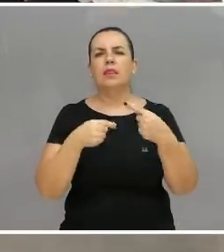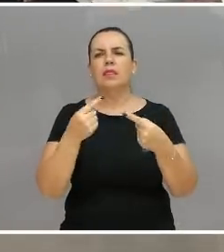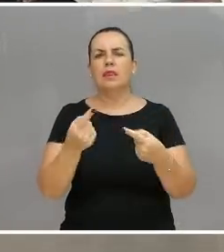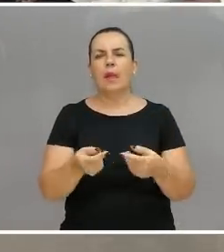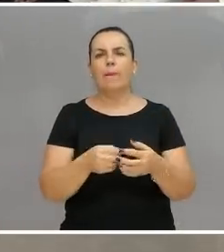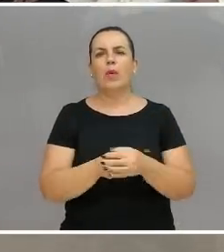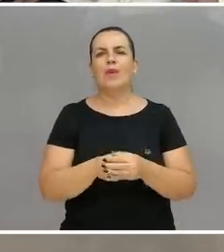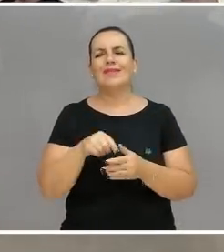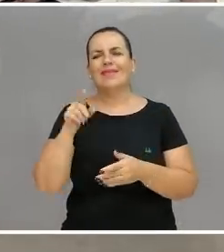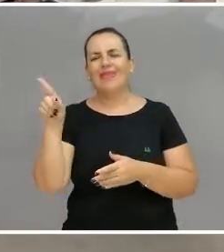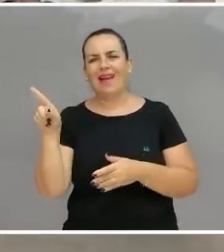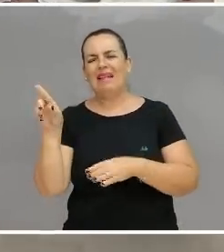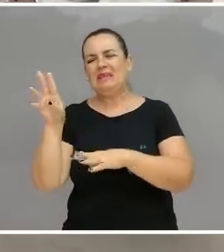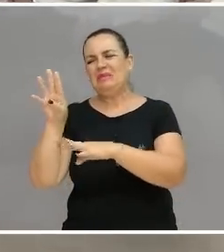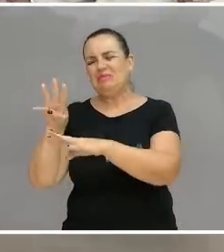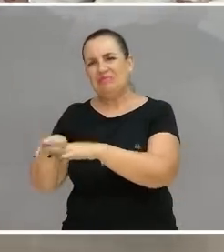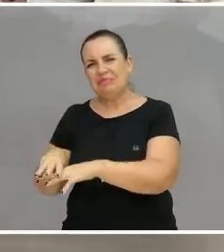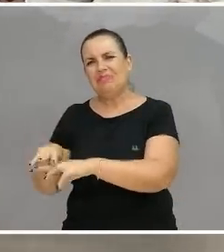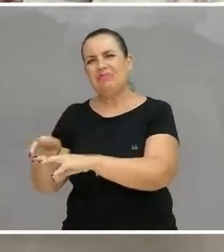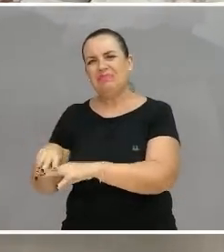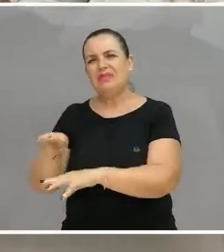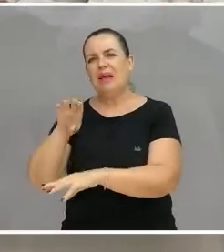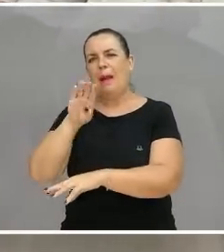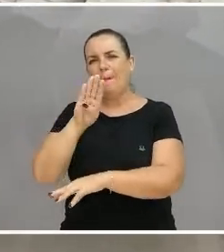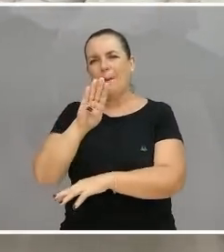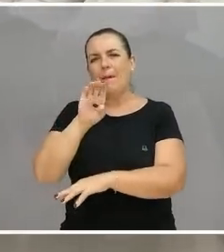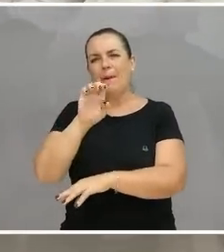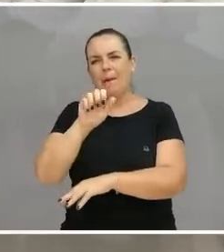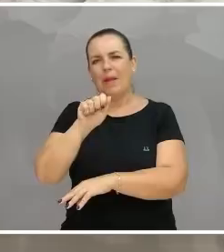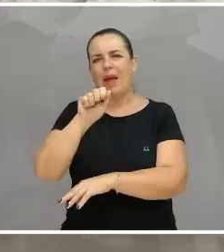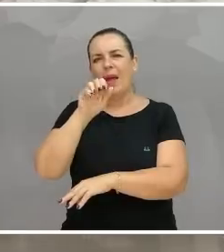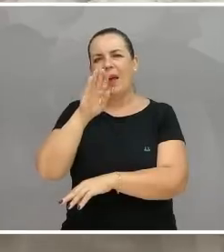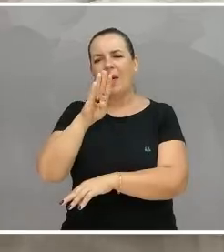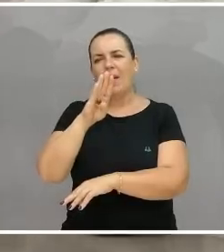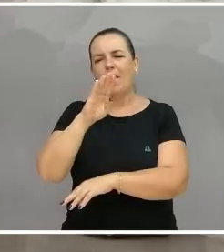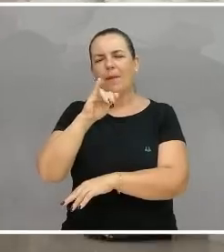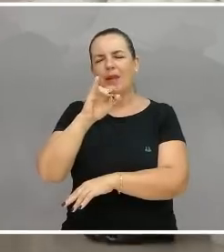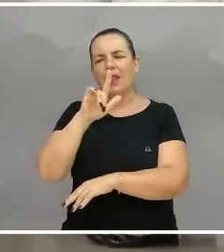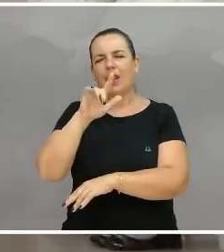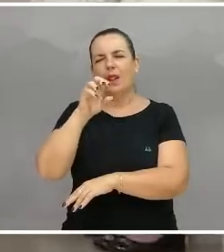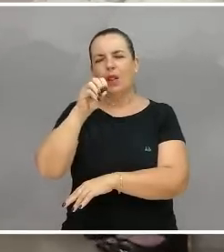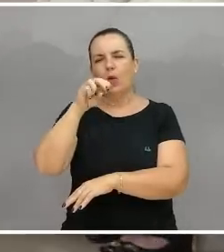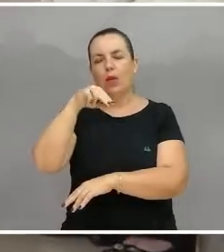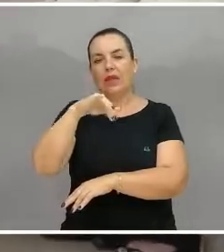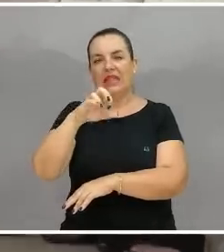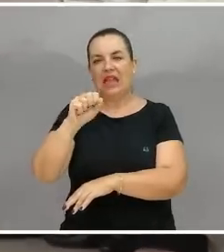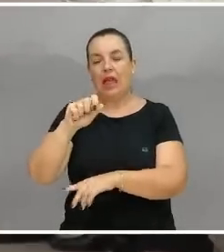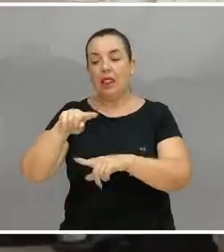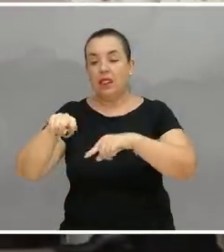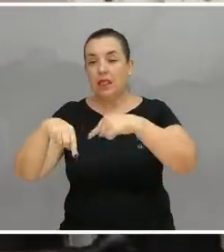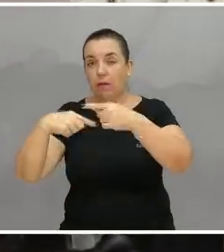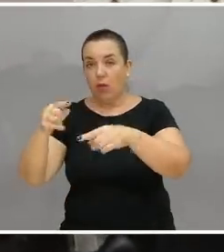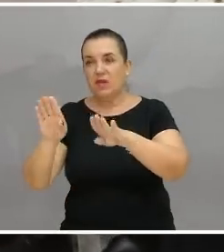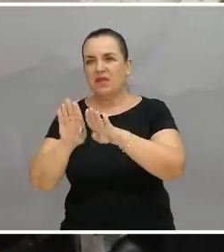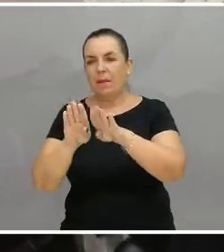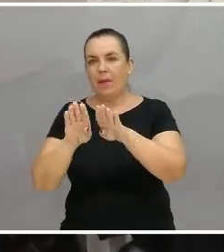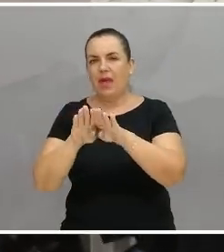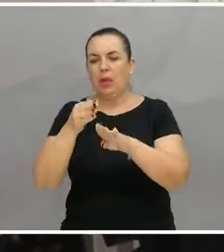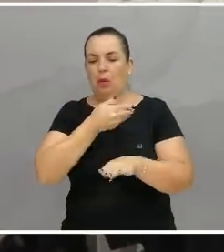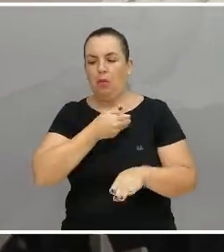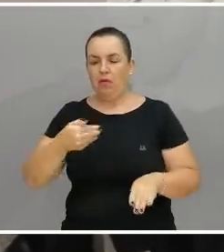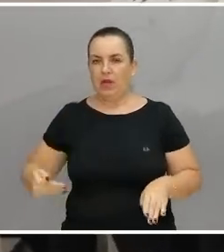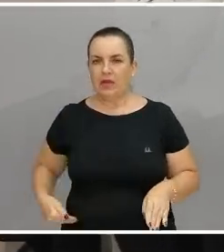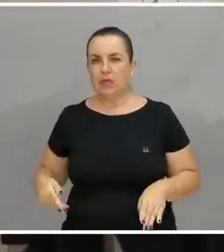da Babilônia, depois que o imperador Ciro permite que o povo volte da Babilônia